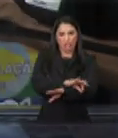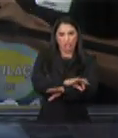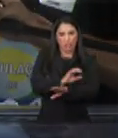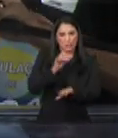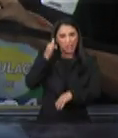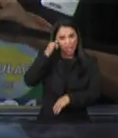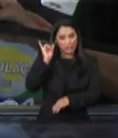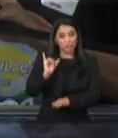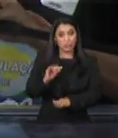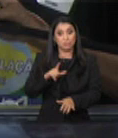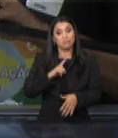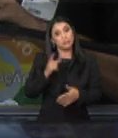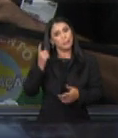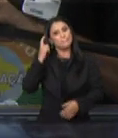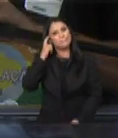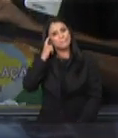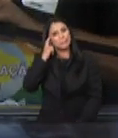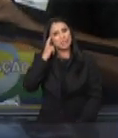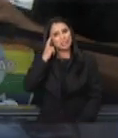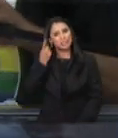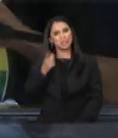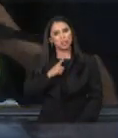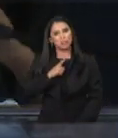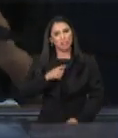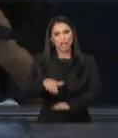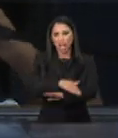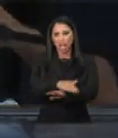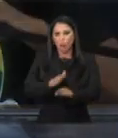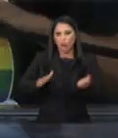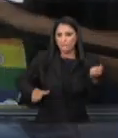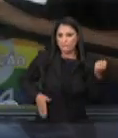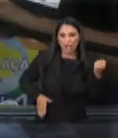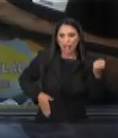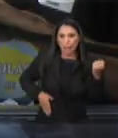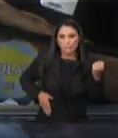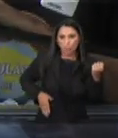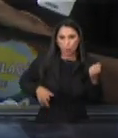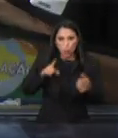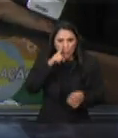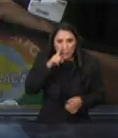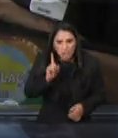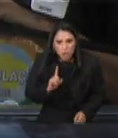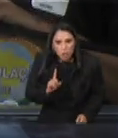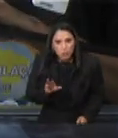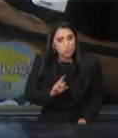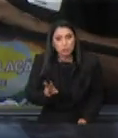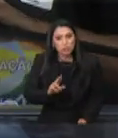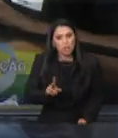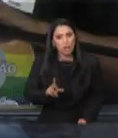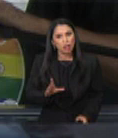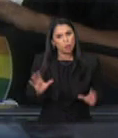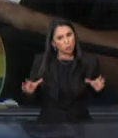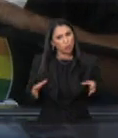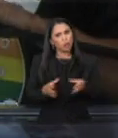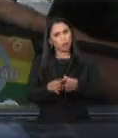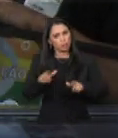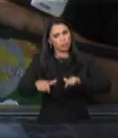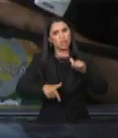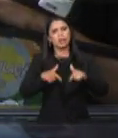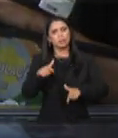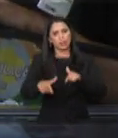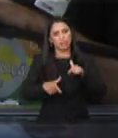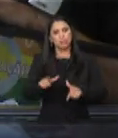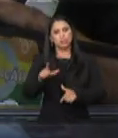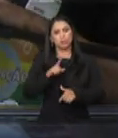que pensamos nisso né quem já nas ruas não é vagabunda não é perigosa é a casa trabalhadora desse país que